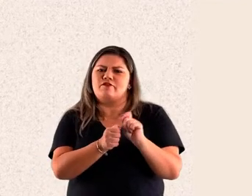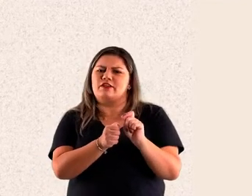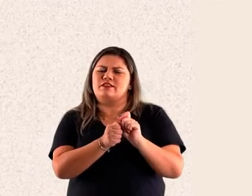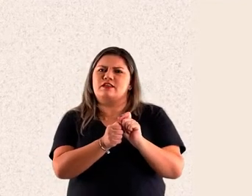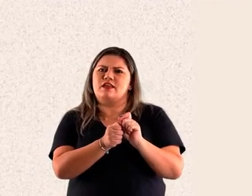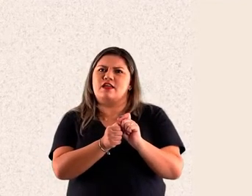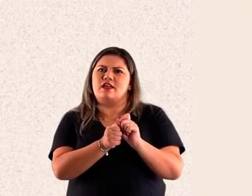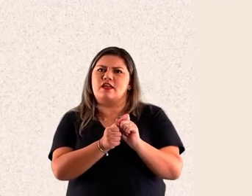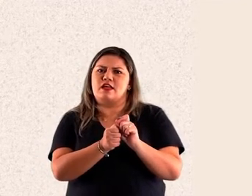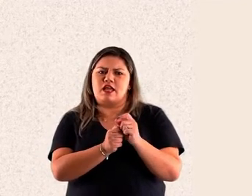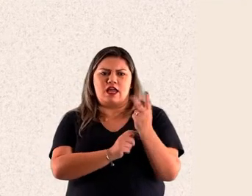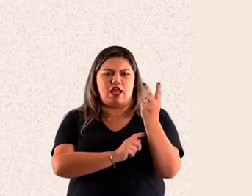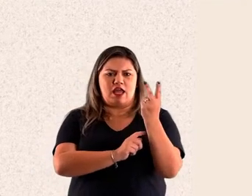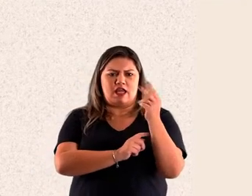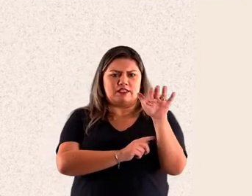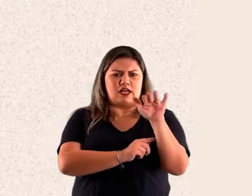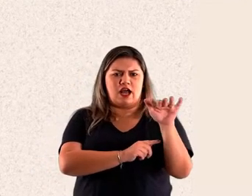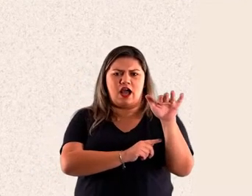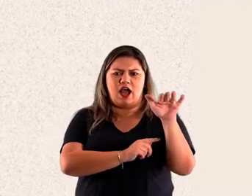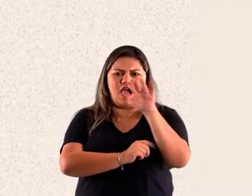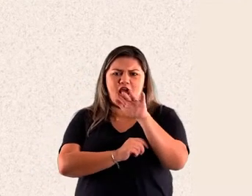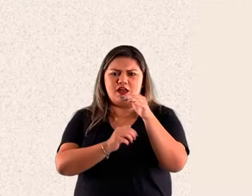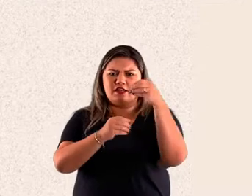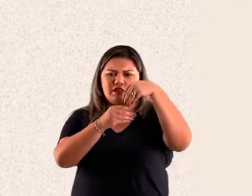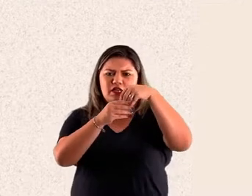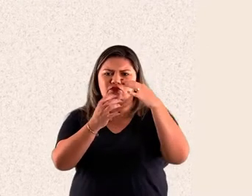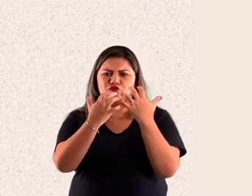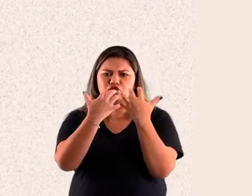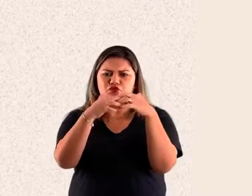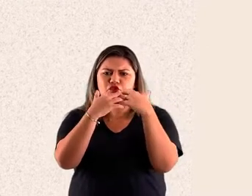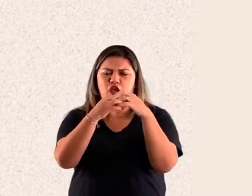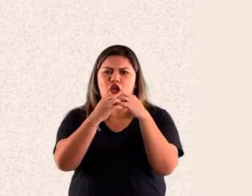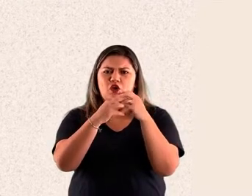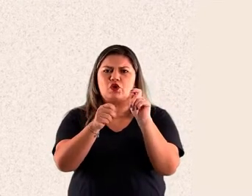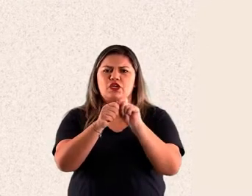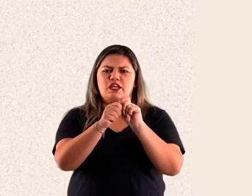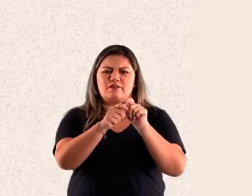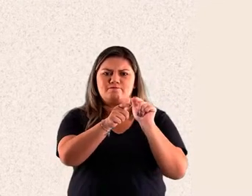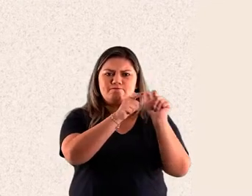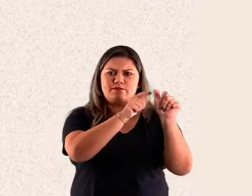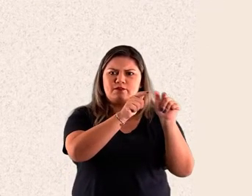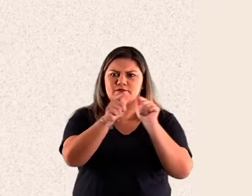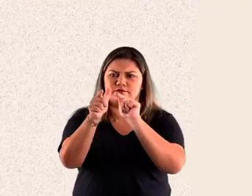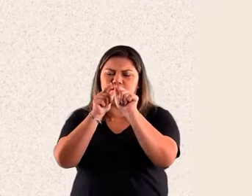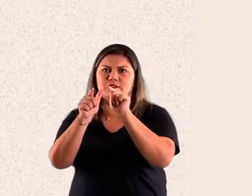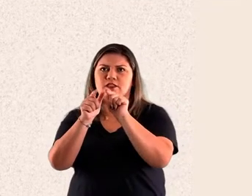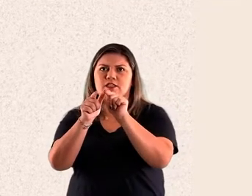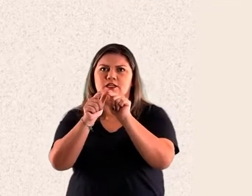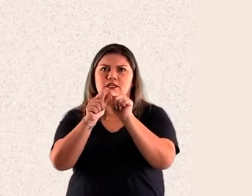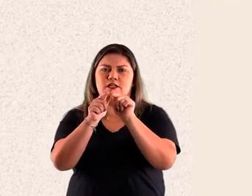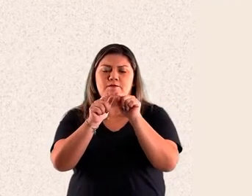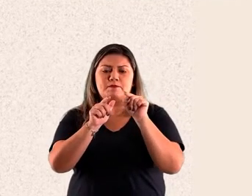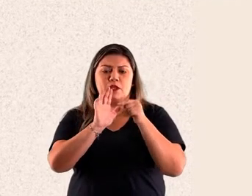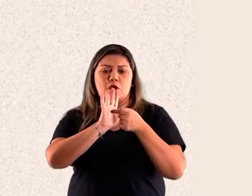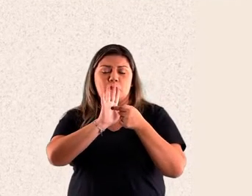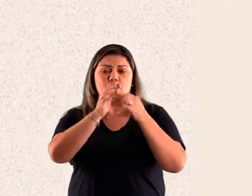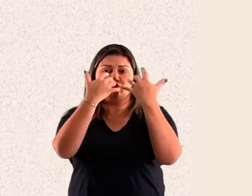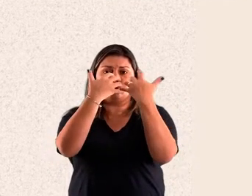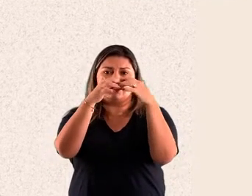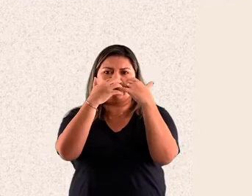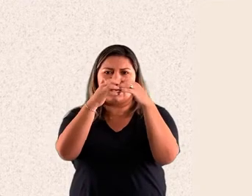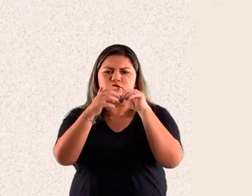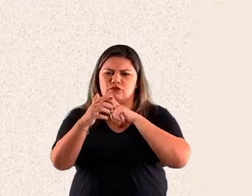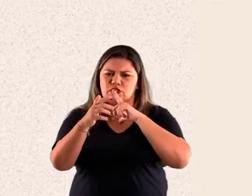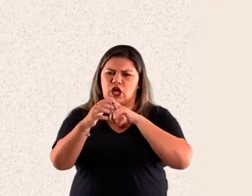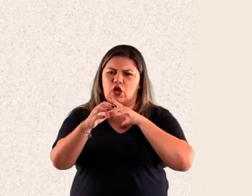E são essas regiões que vão tá ativadas E que o nosso cérebro está nos preparando para